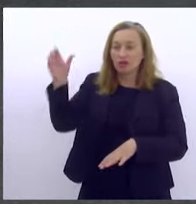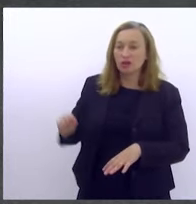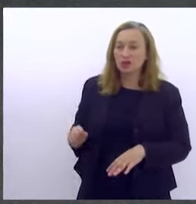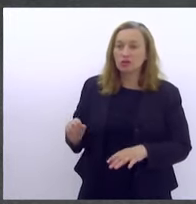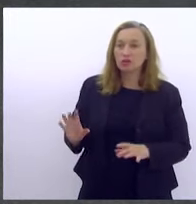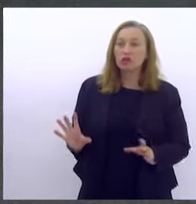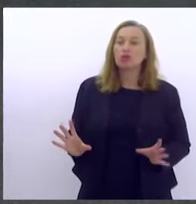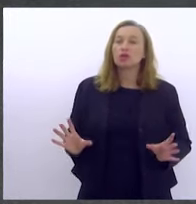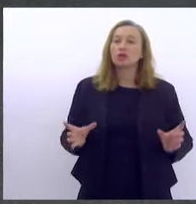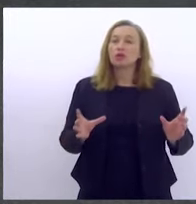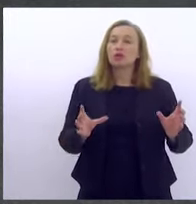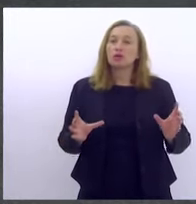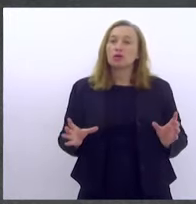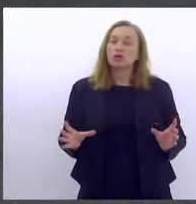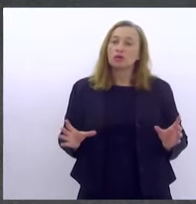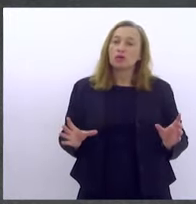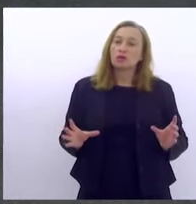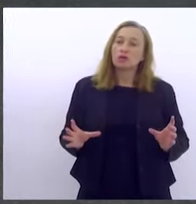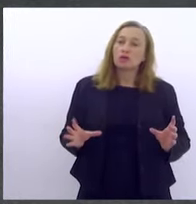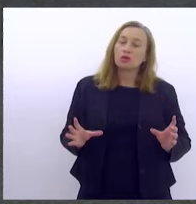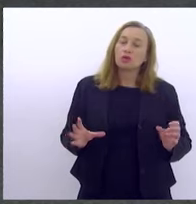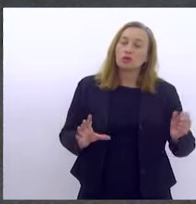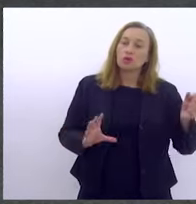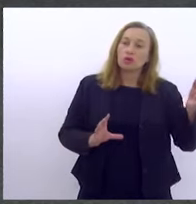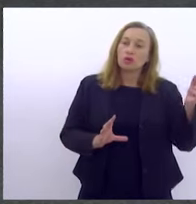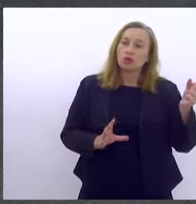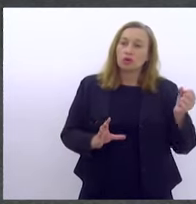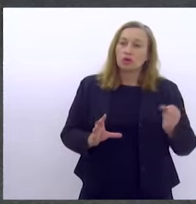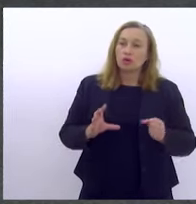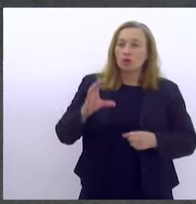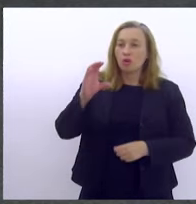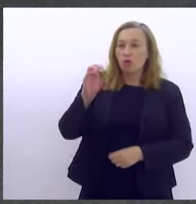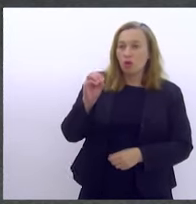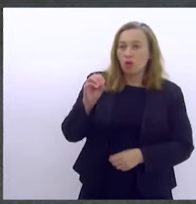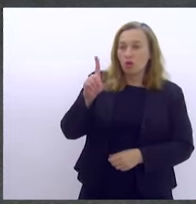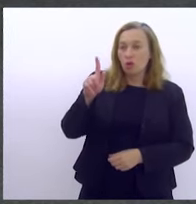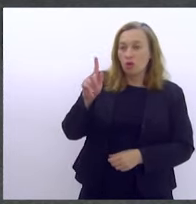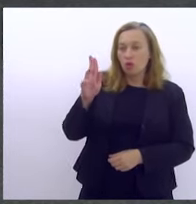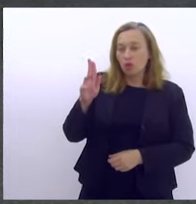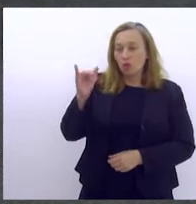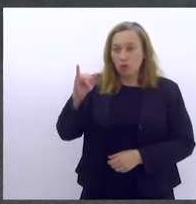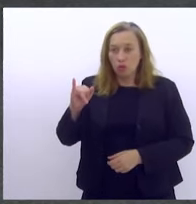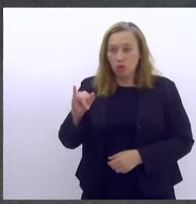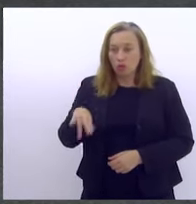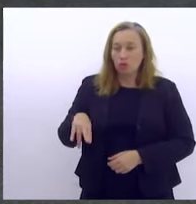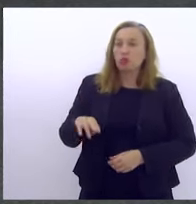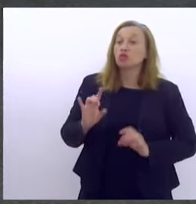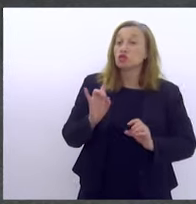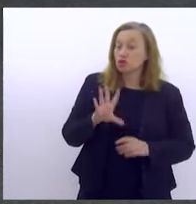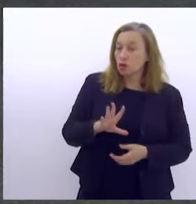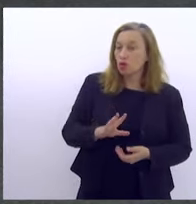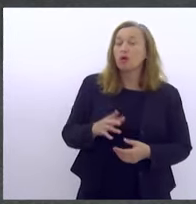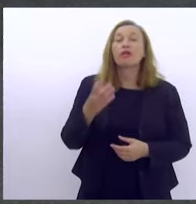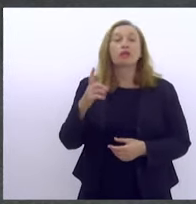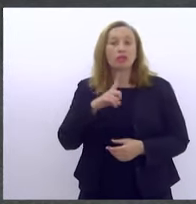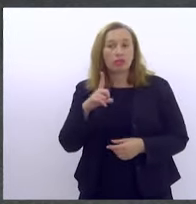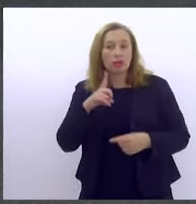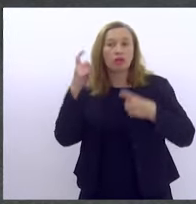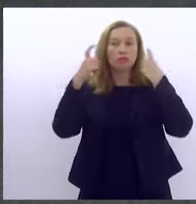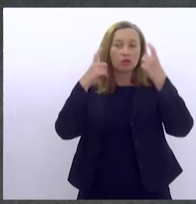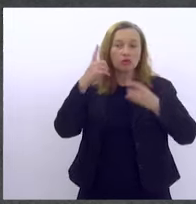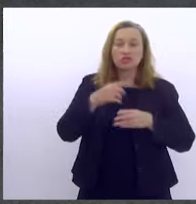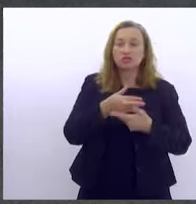os africanos ensinaram para o mundo o manejo dos metais. É sobre isso e apenas isso. Entendo a preocupação de